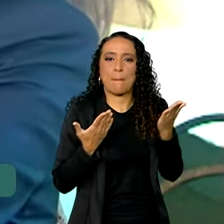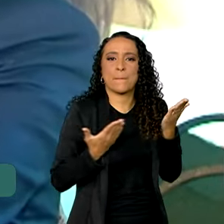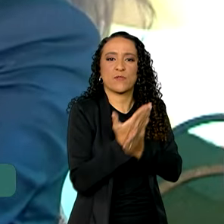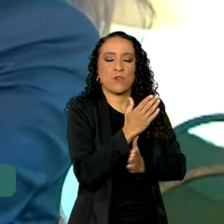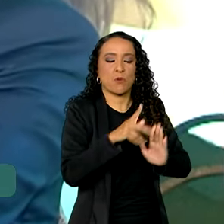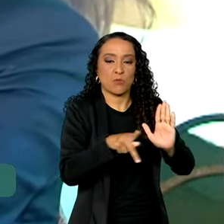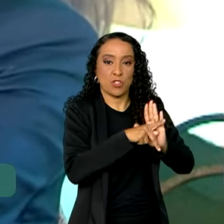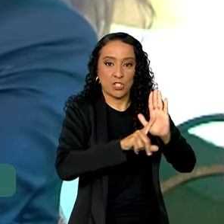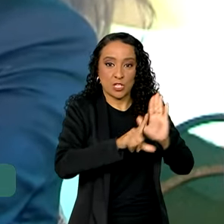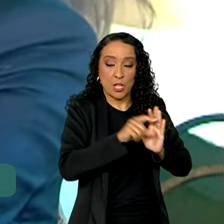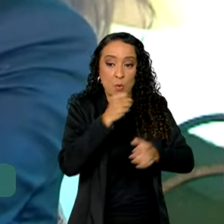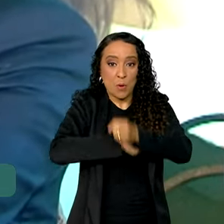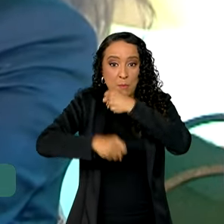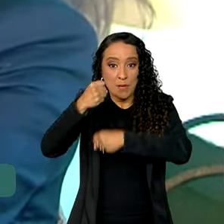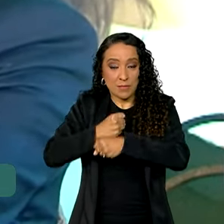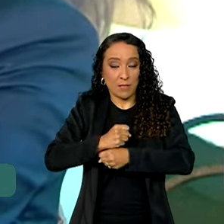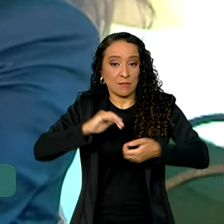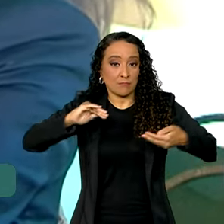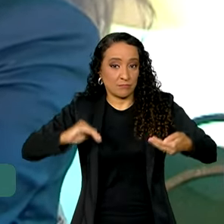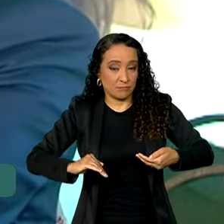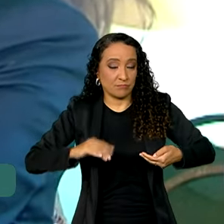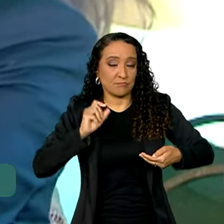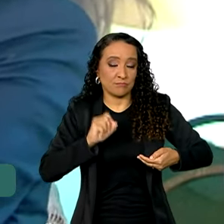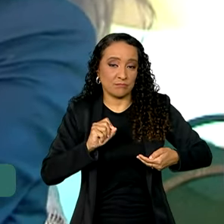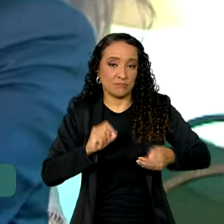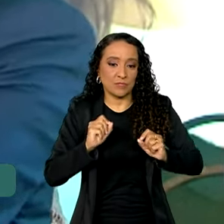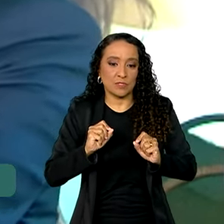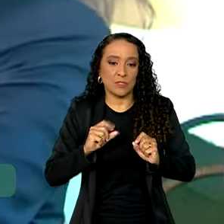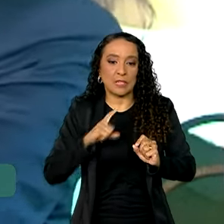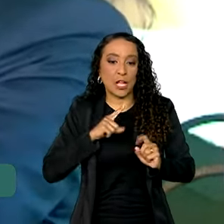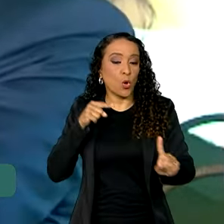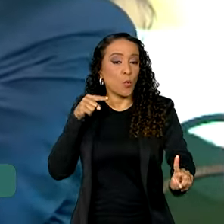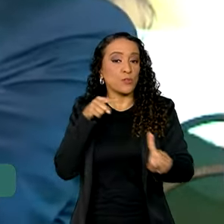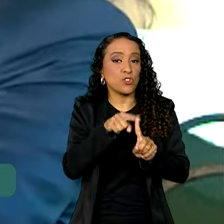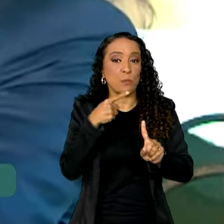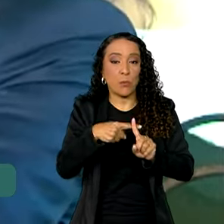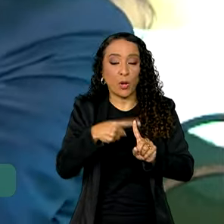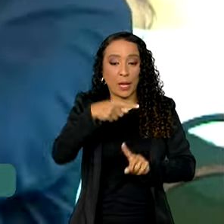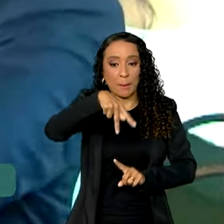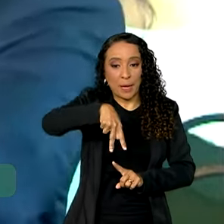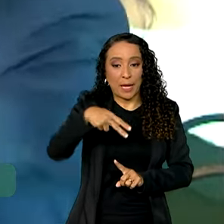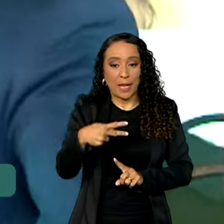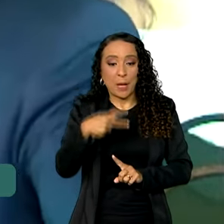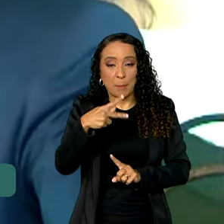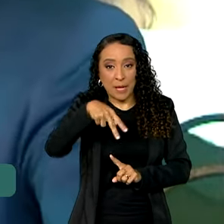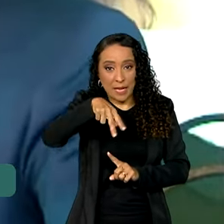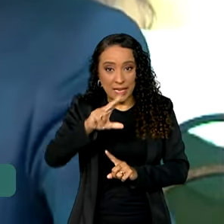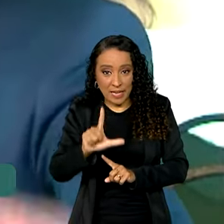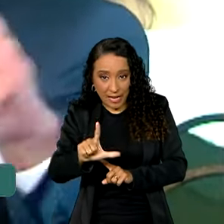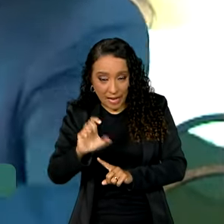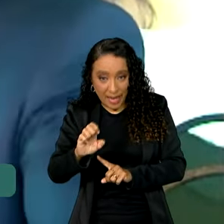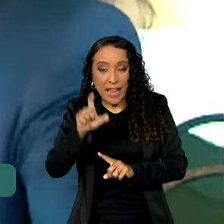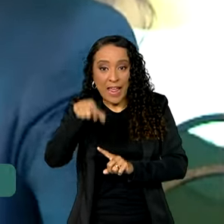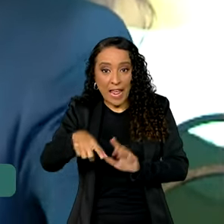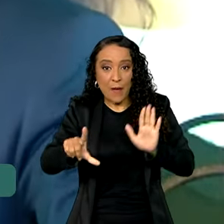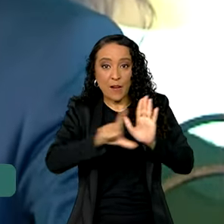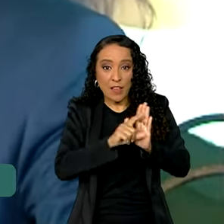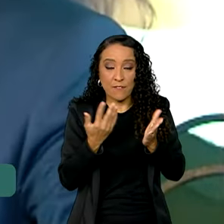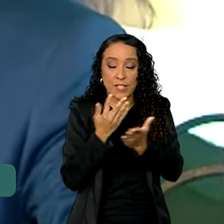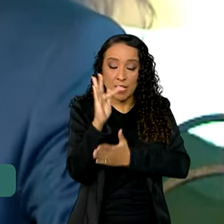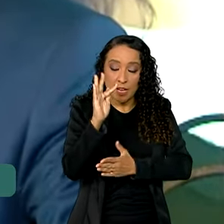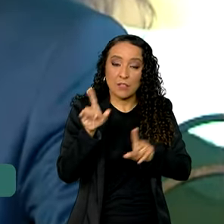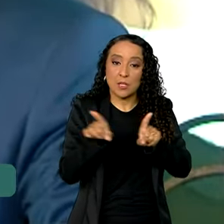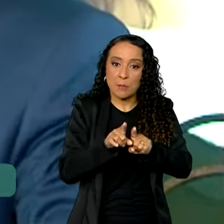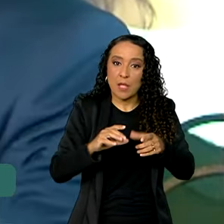lei ano passado no Congresso Nacional. Estamos com a meta, porque o PNE, que é uma lei federal aprovada pelo